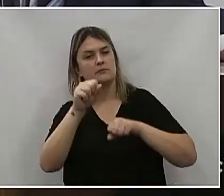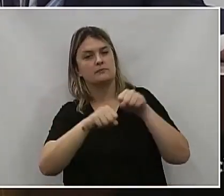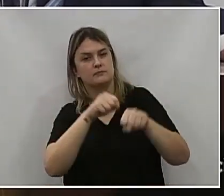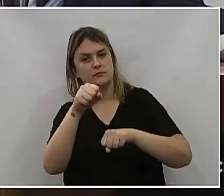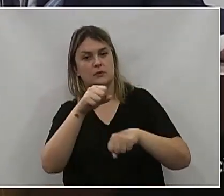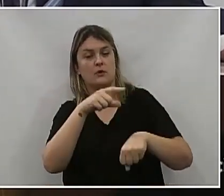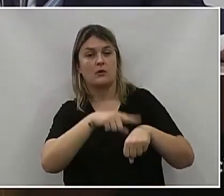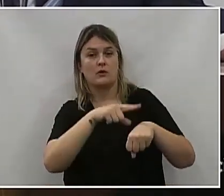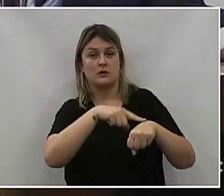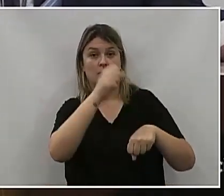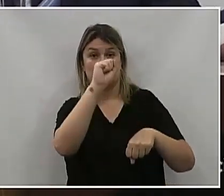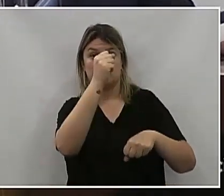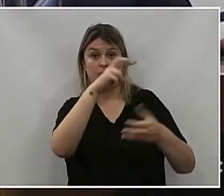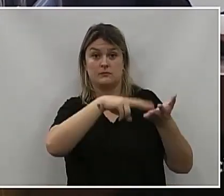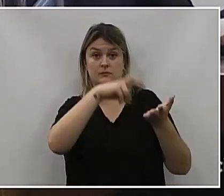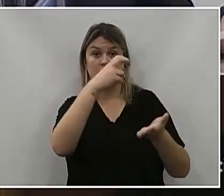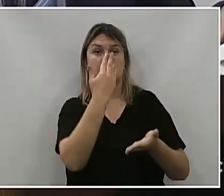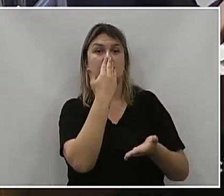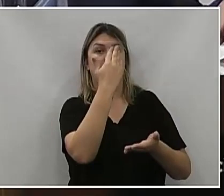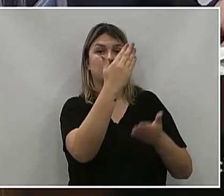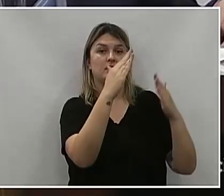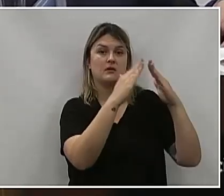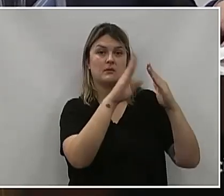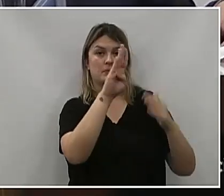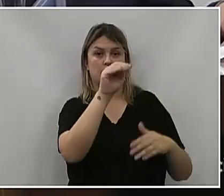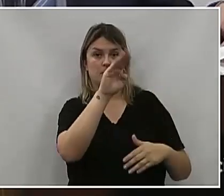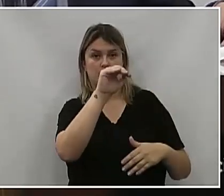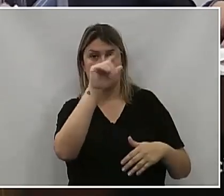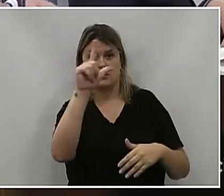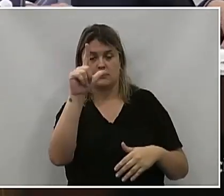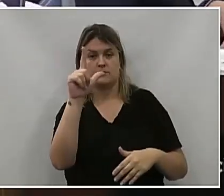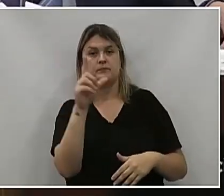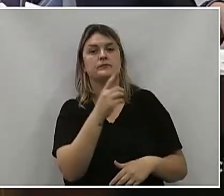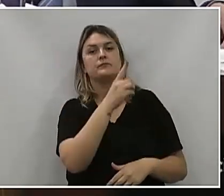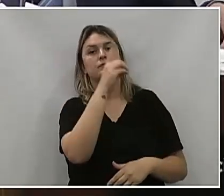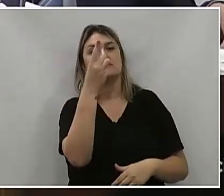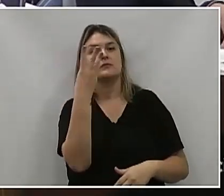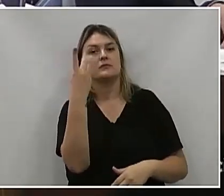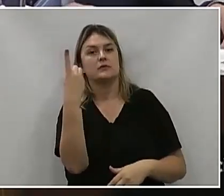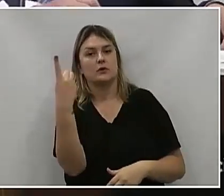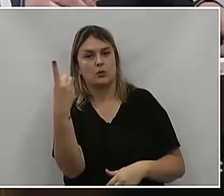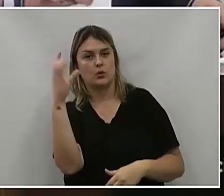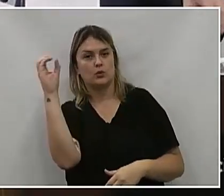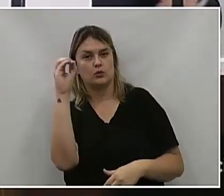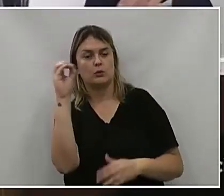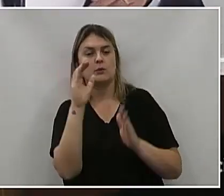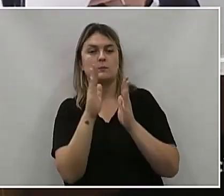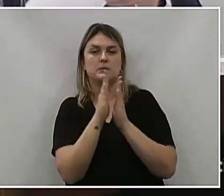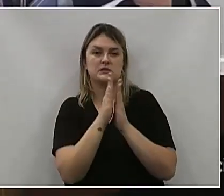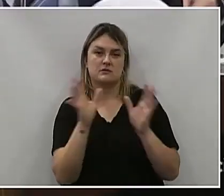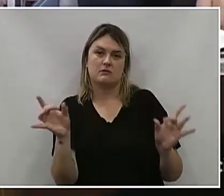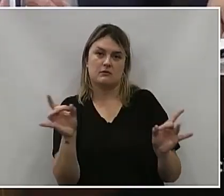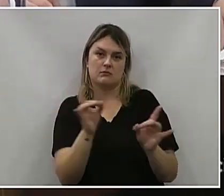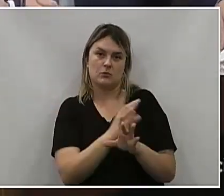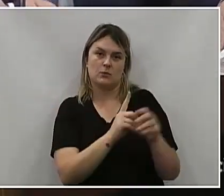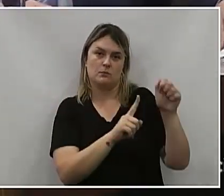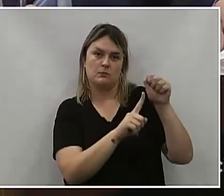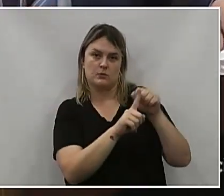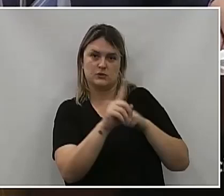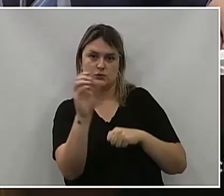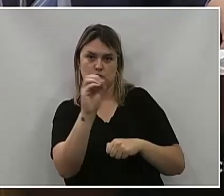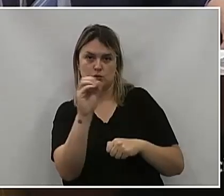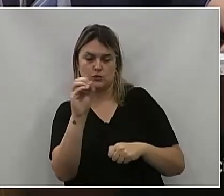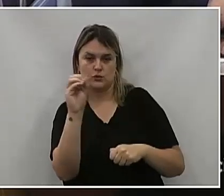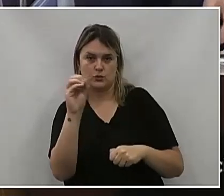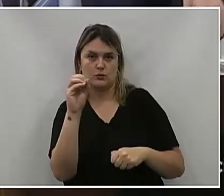8 horas, concentração em frente à Casa Bebel. E no dia 31/10, missa de encerramento do Outubro Rosa e abertura